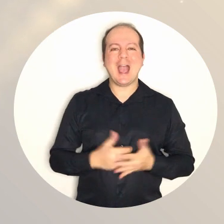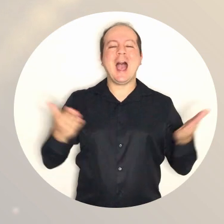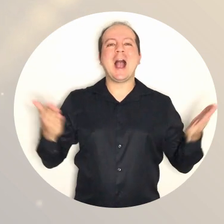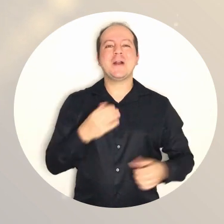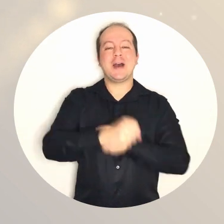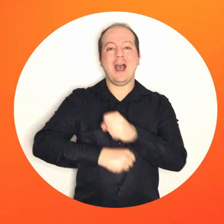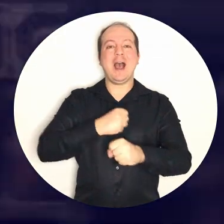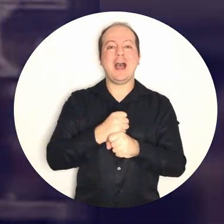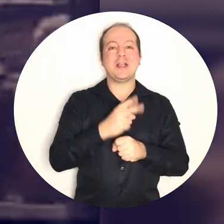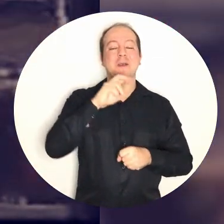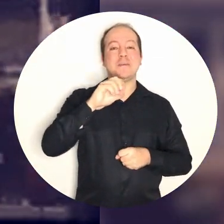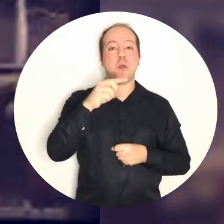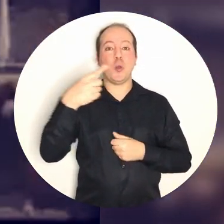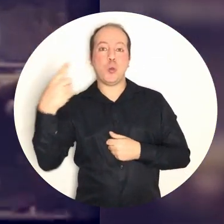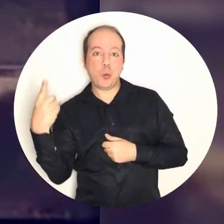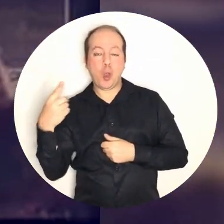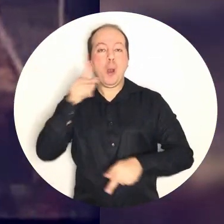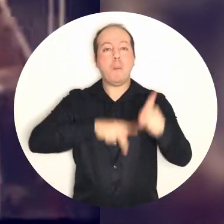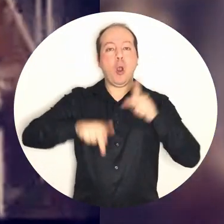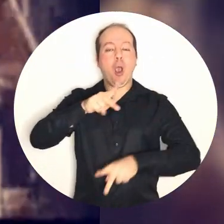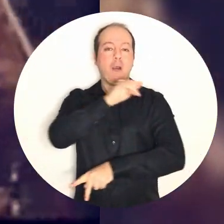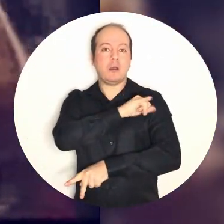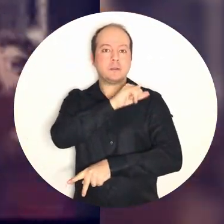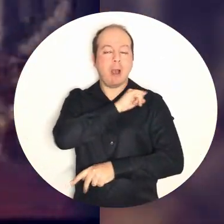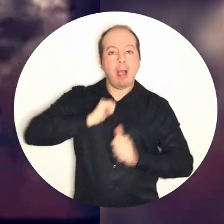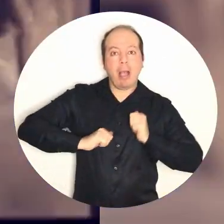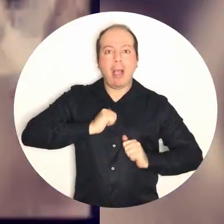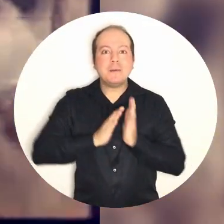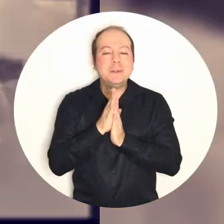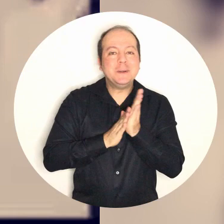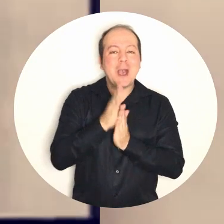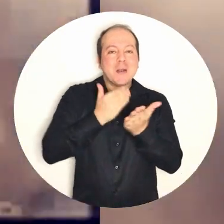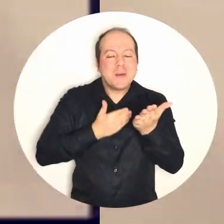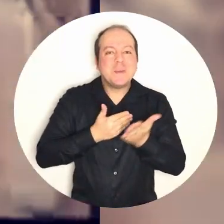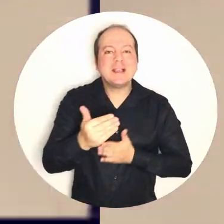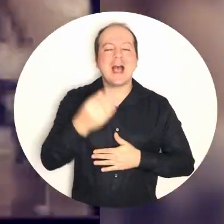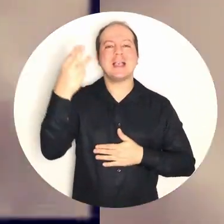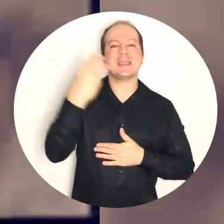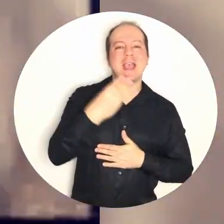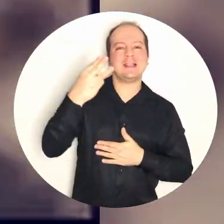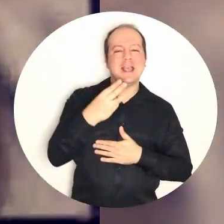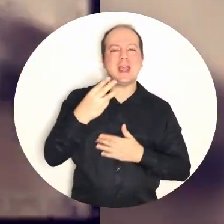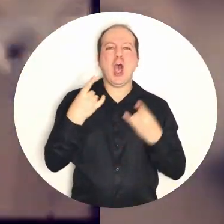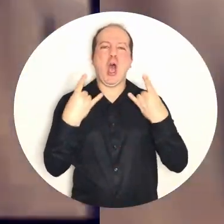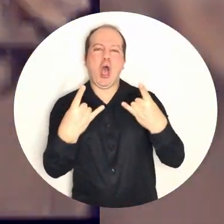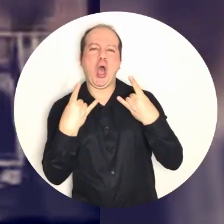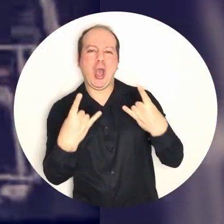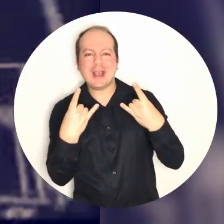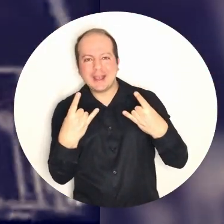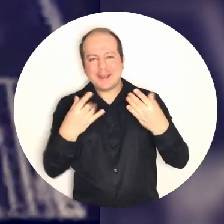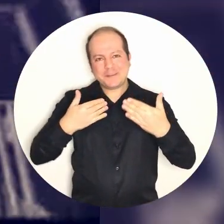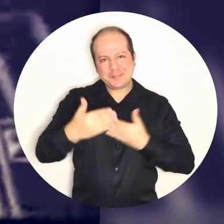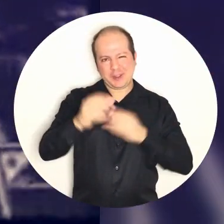Estamos em 2001 e a população carioca está ansiosa para o começo da 3ª edição do Rock in Rio.